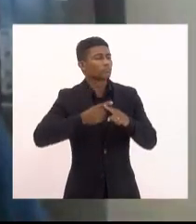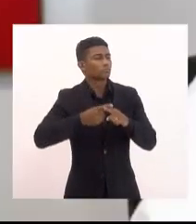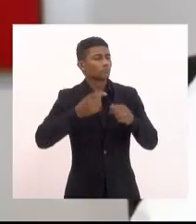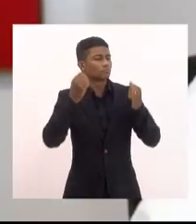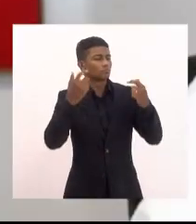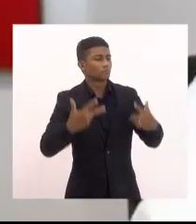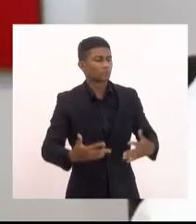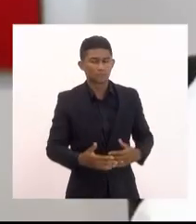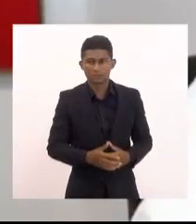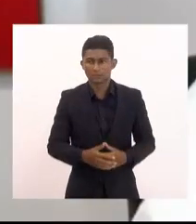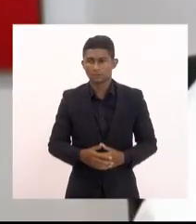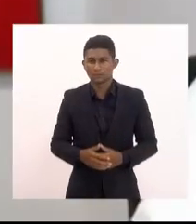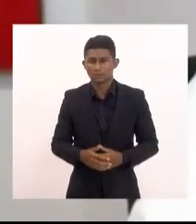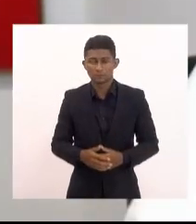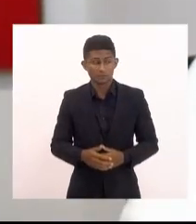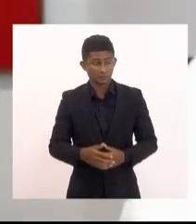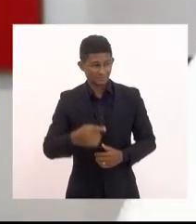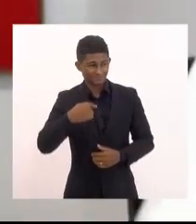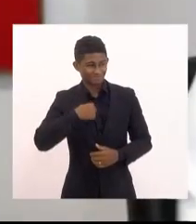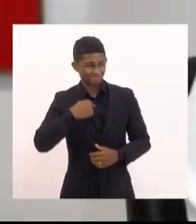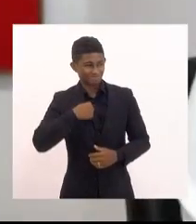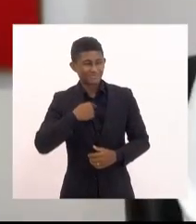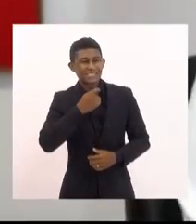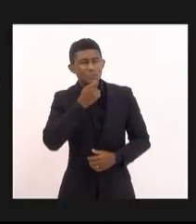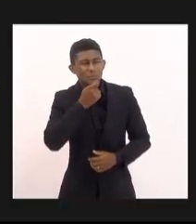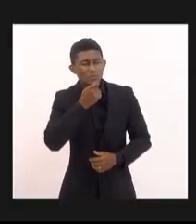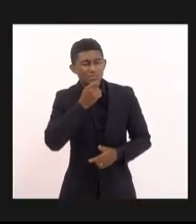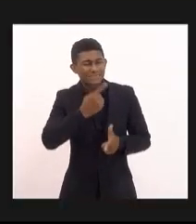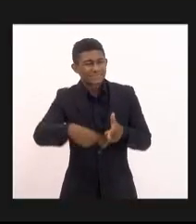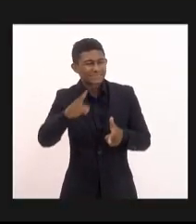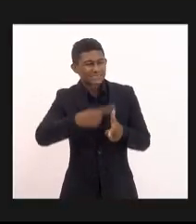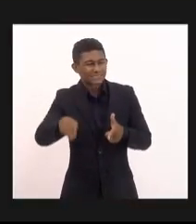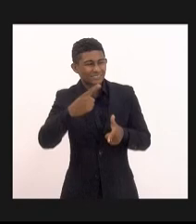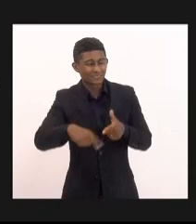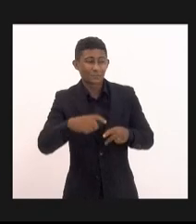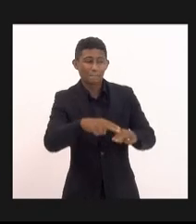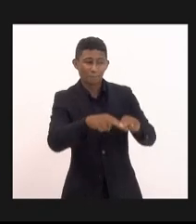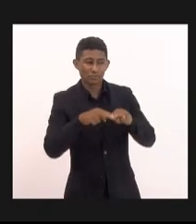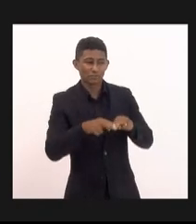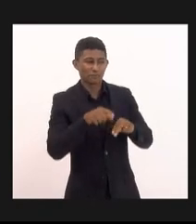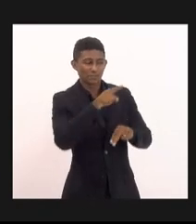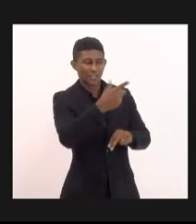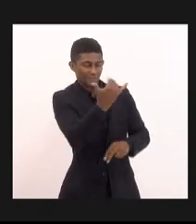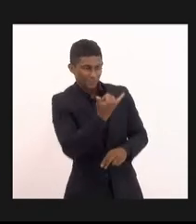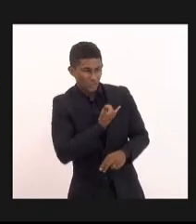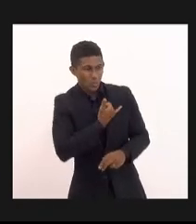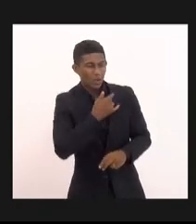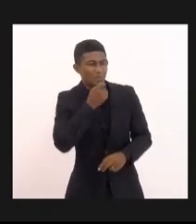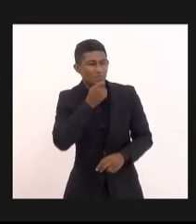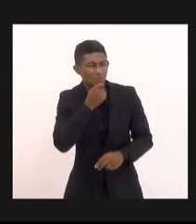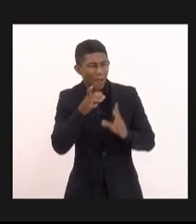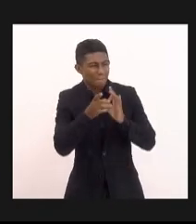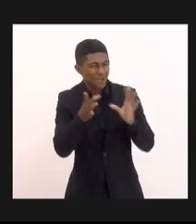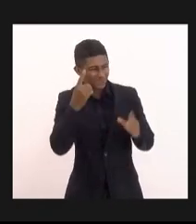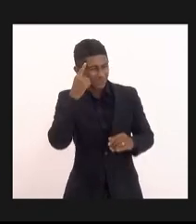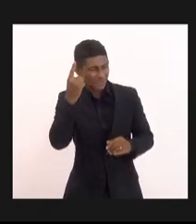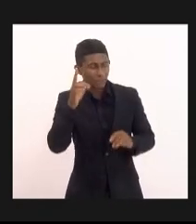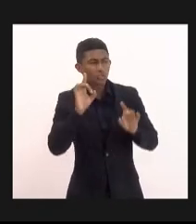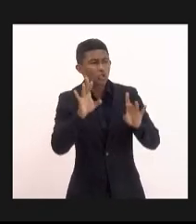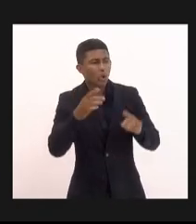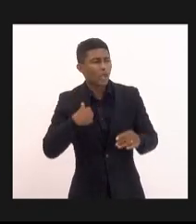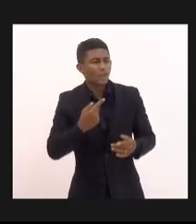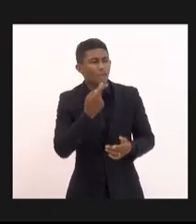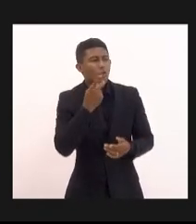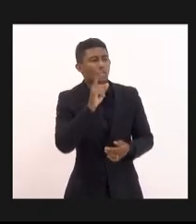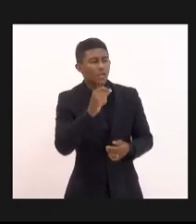Sim, presidente, Adriana. Eu tive um problema no meu áudio aí, por isso que Vossa Excelência falou, inclusive, que estava vazando. Eu queria só registrar o meu